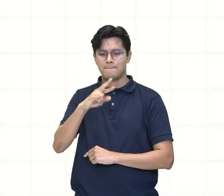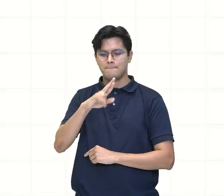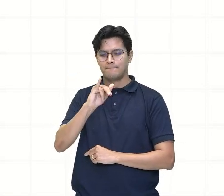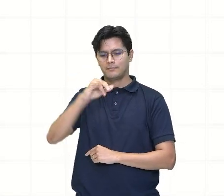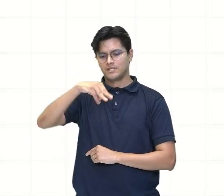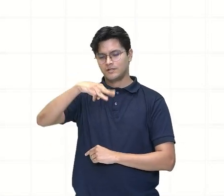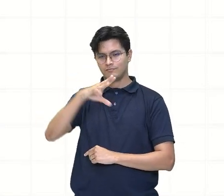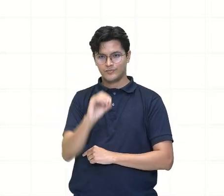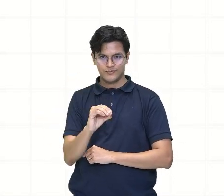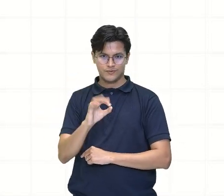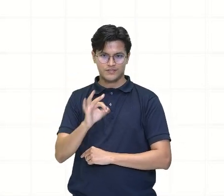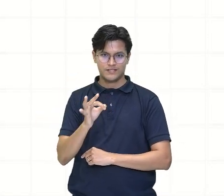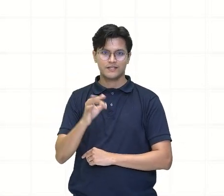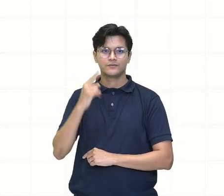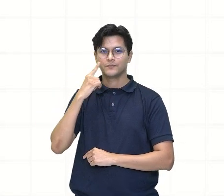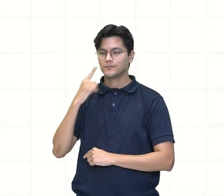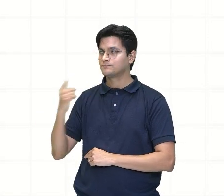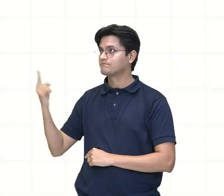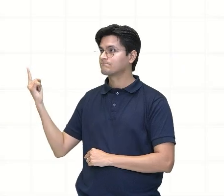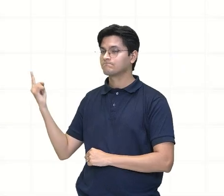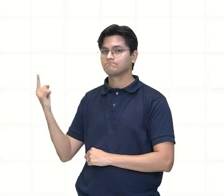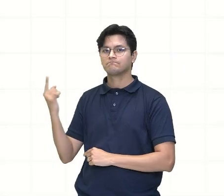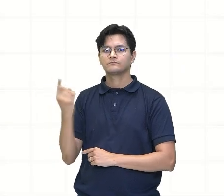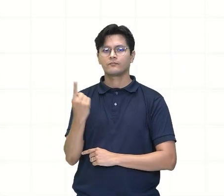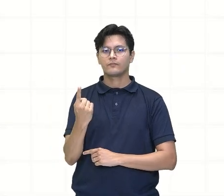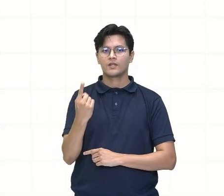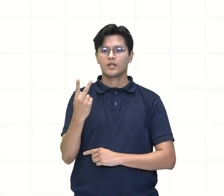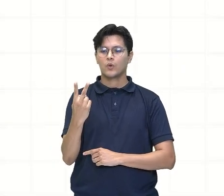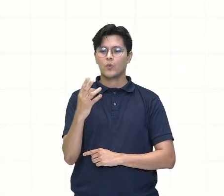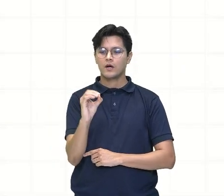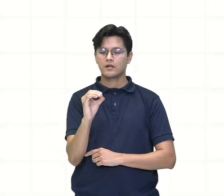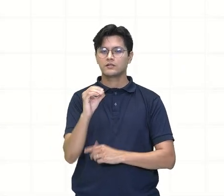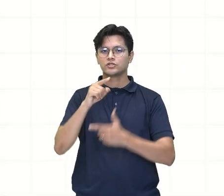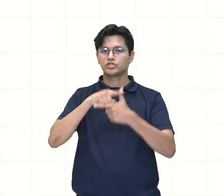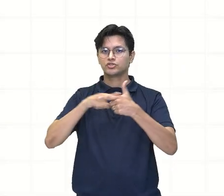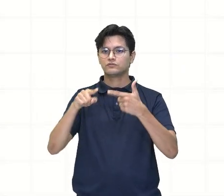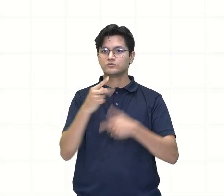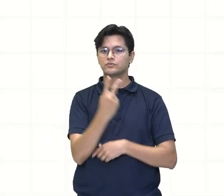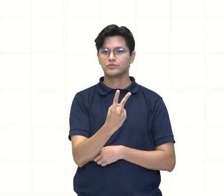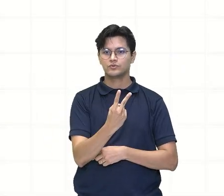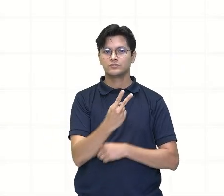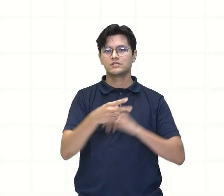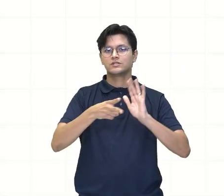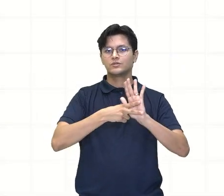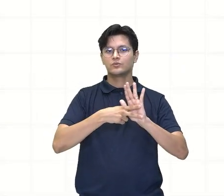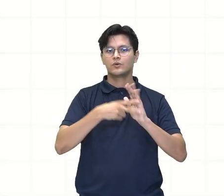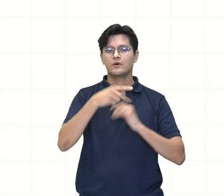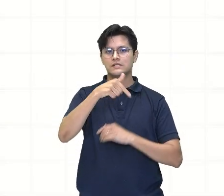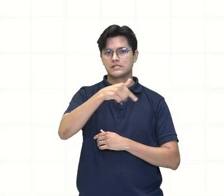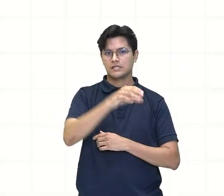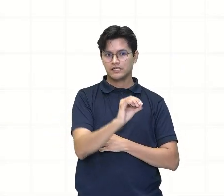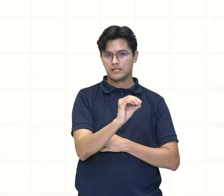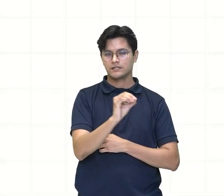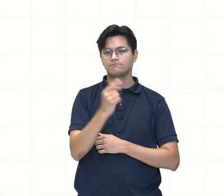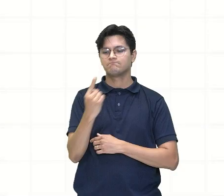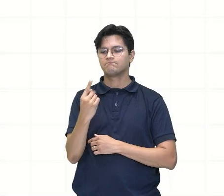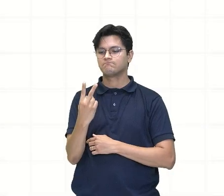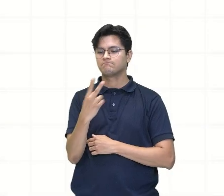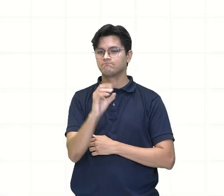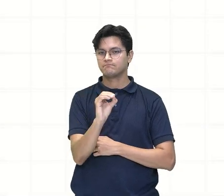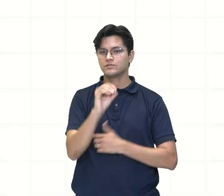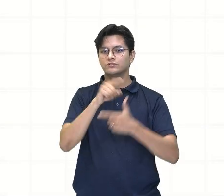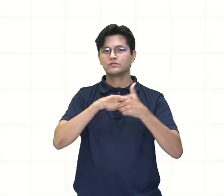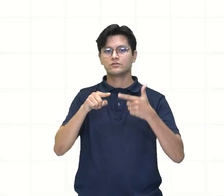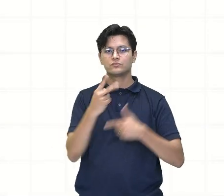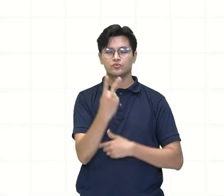dá 70. 120 dividido por 2, 60. 148 dividido por